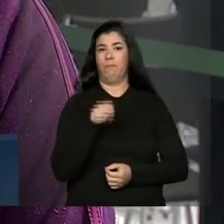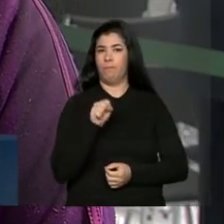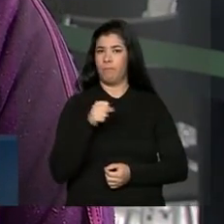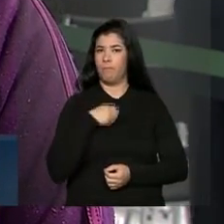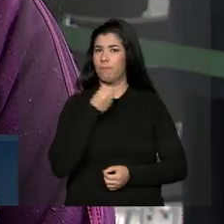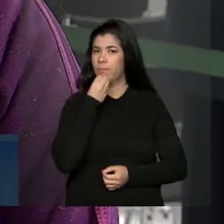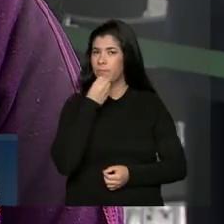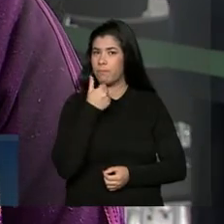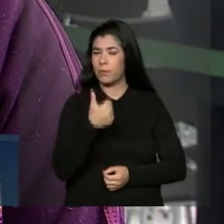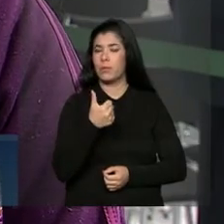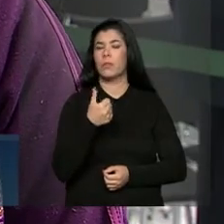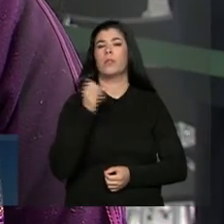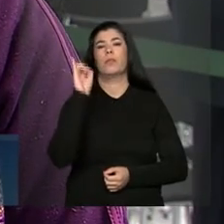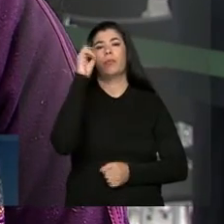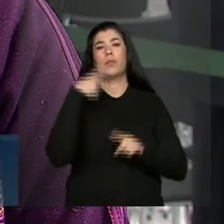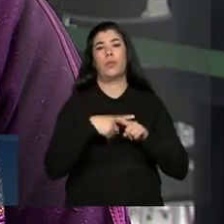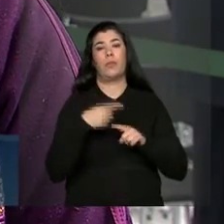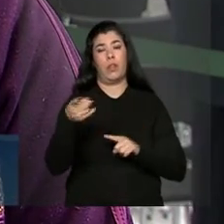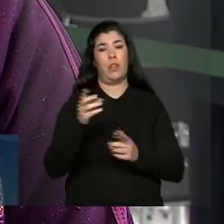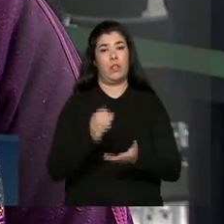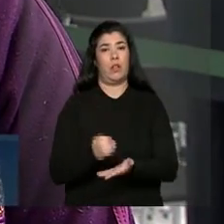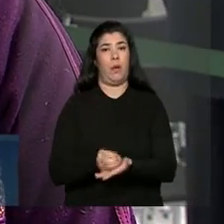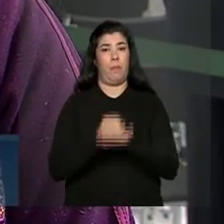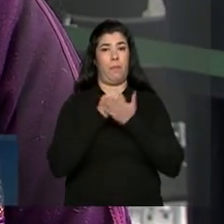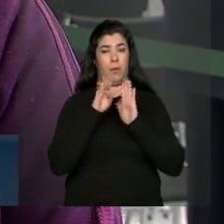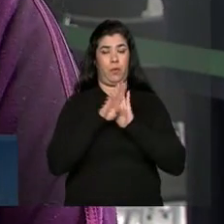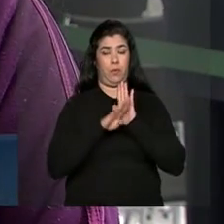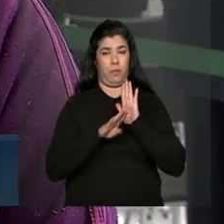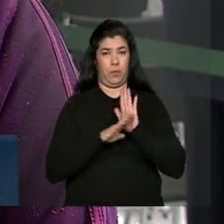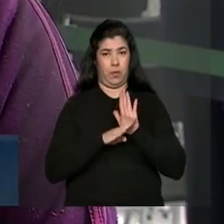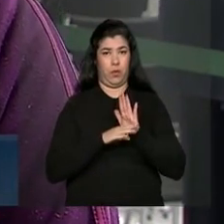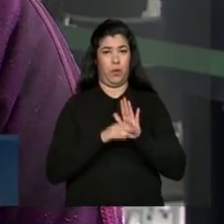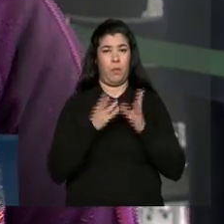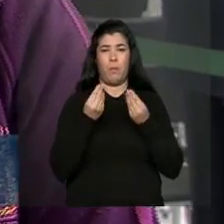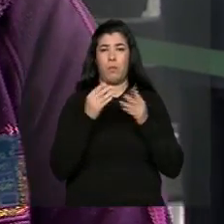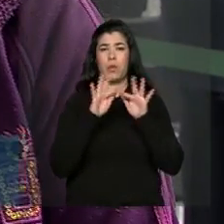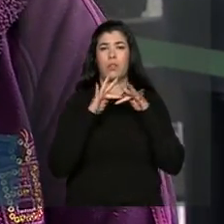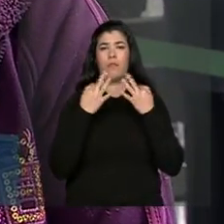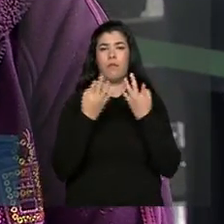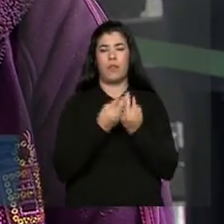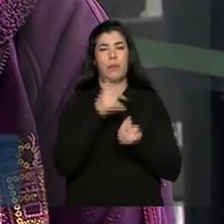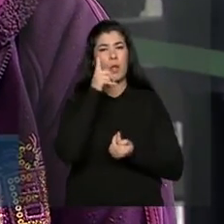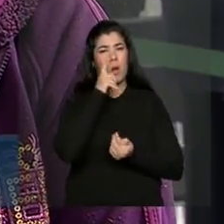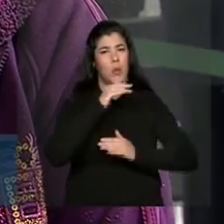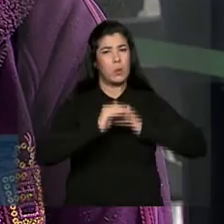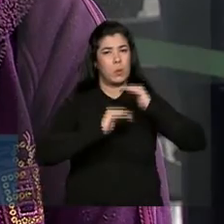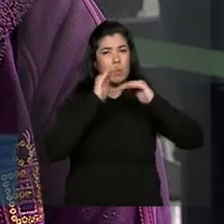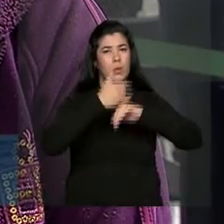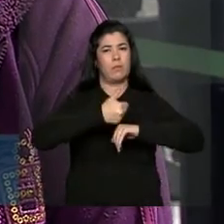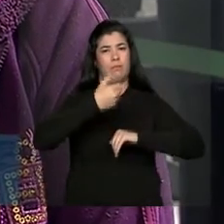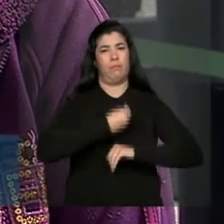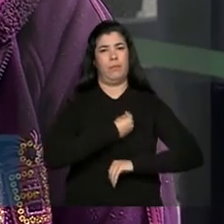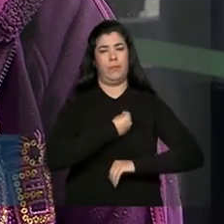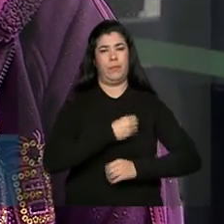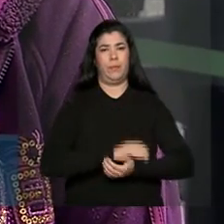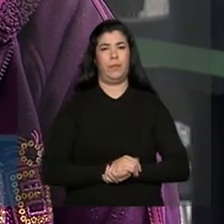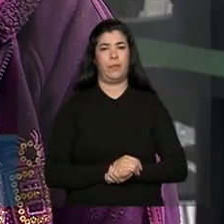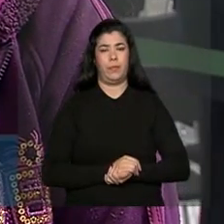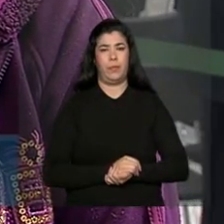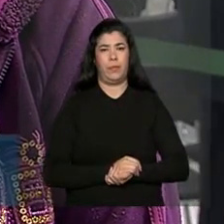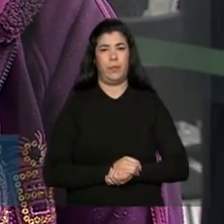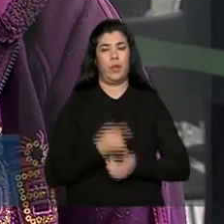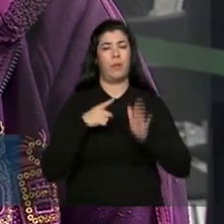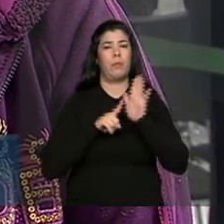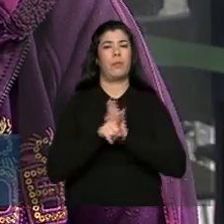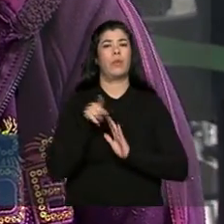importante, porque através do PA, muitas famílias conseguiu viver melhor. E a